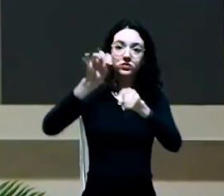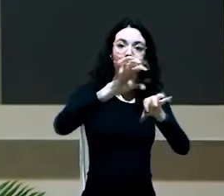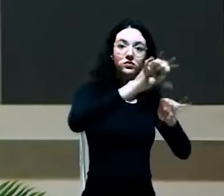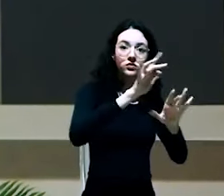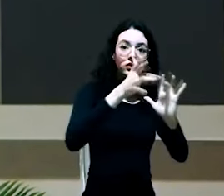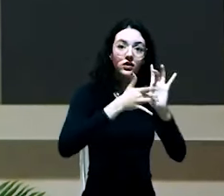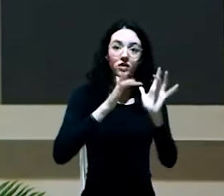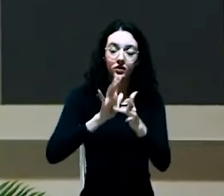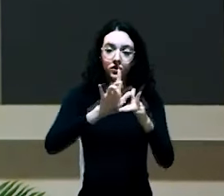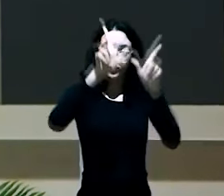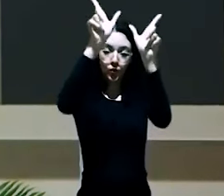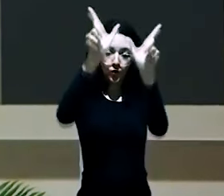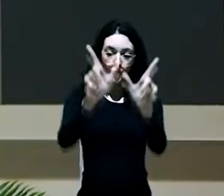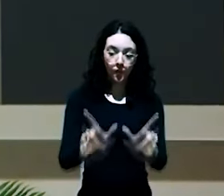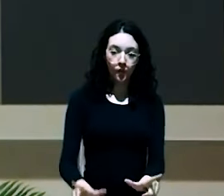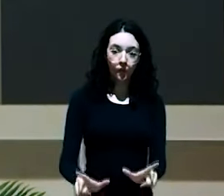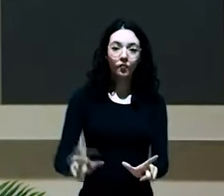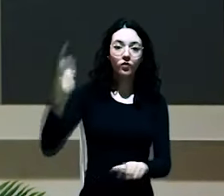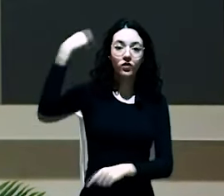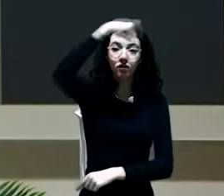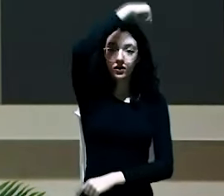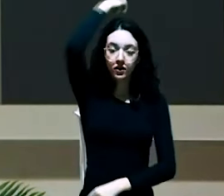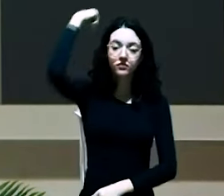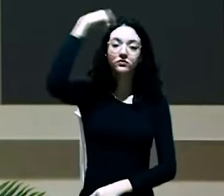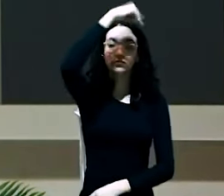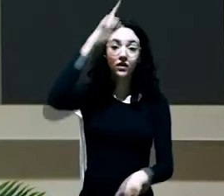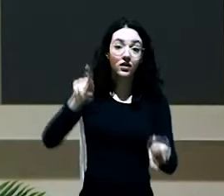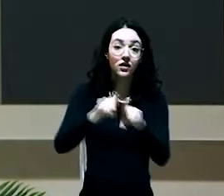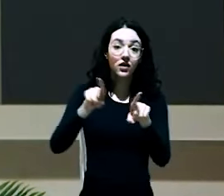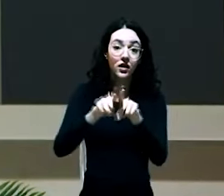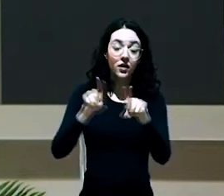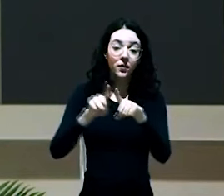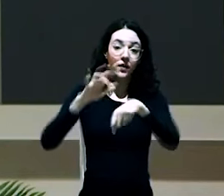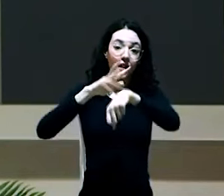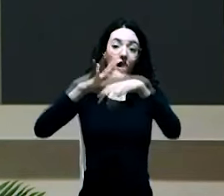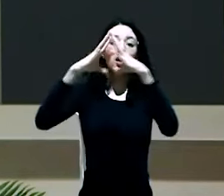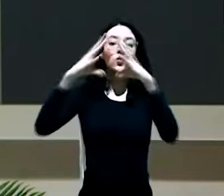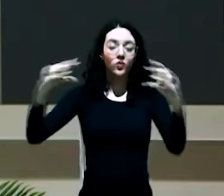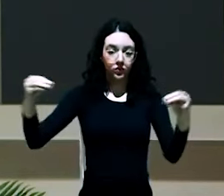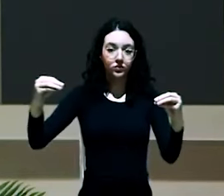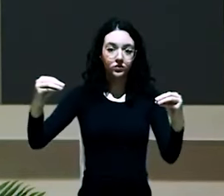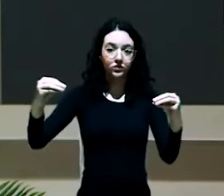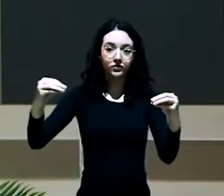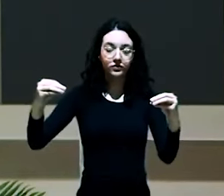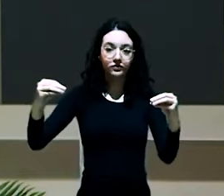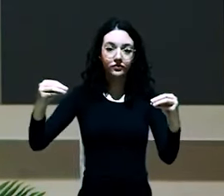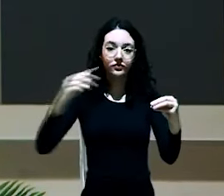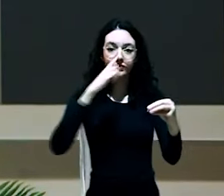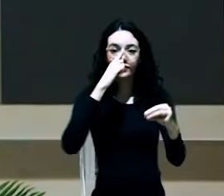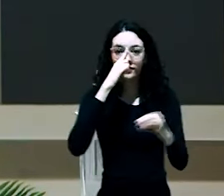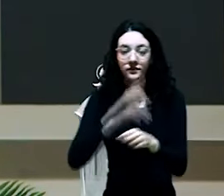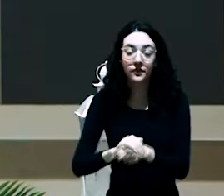diz amém? Amém. Tu sabes que a palavra curar, a cura divina, não é